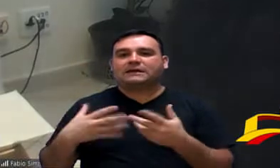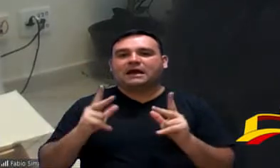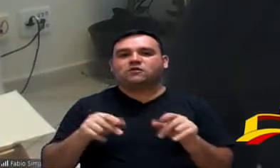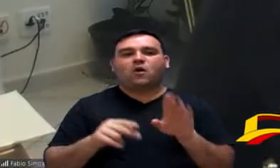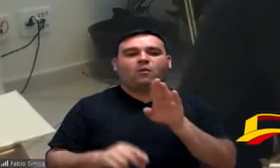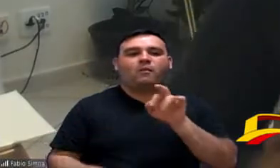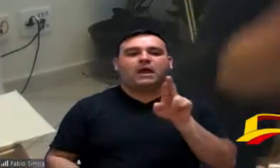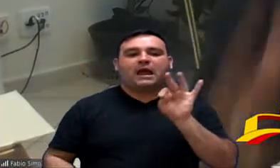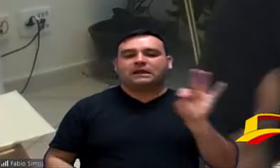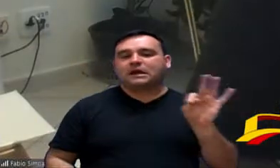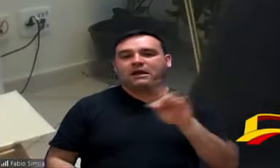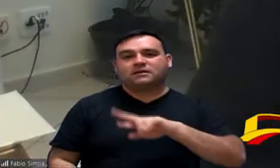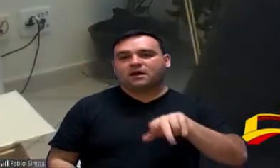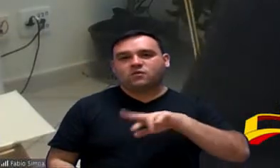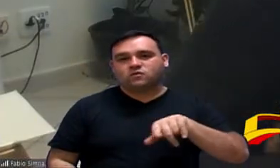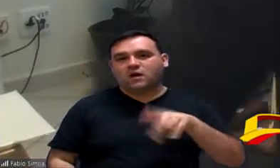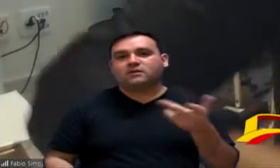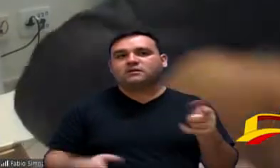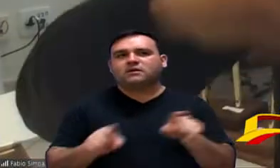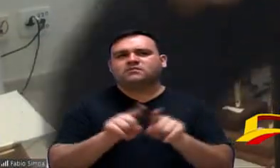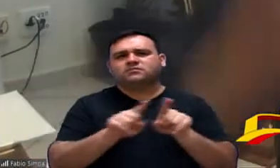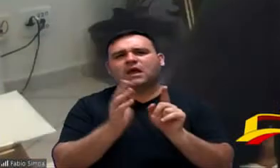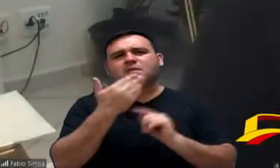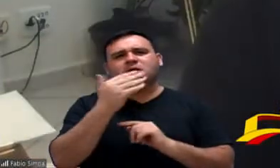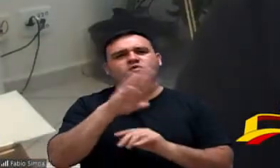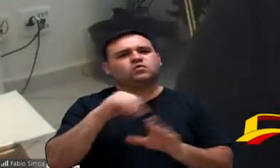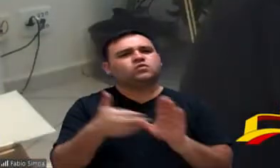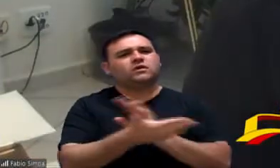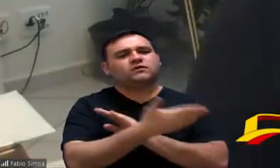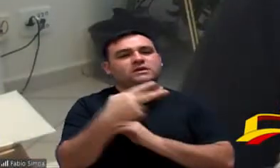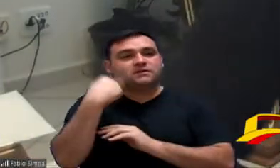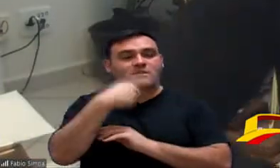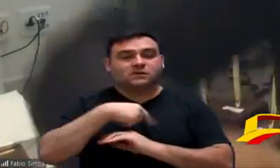BRT. Por isso que eu peço para os nobres vereadores aí, com as emendas